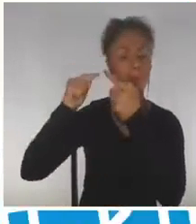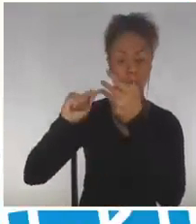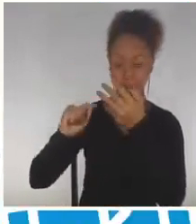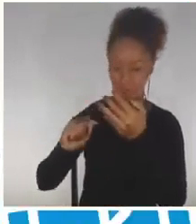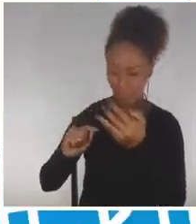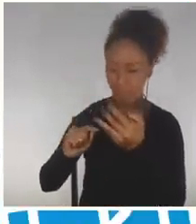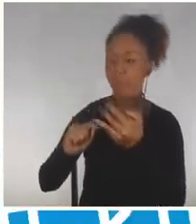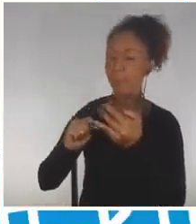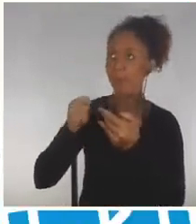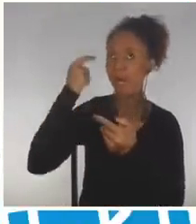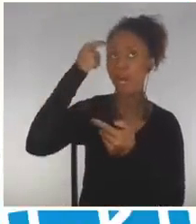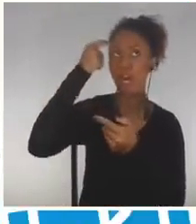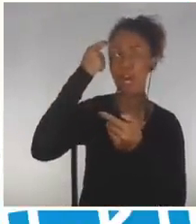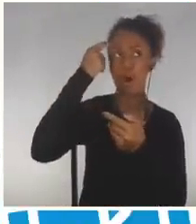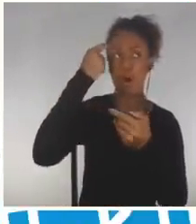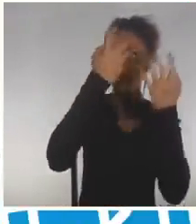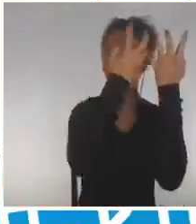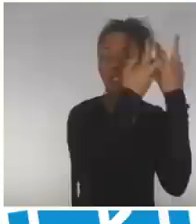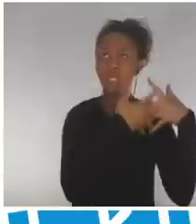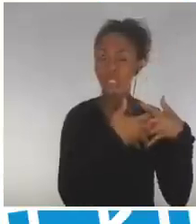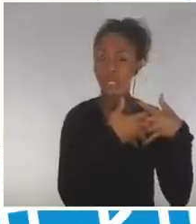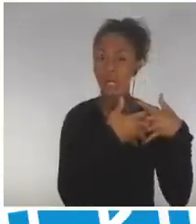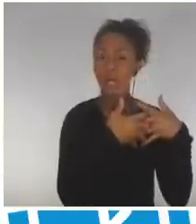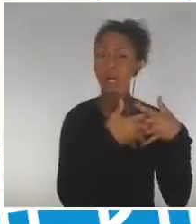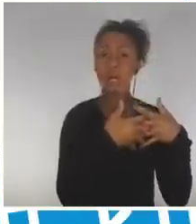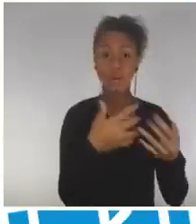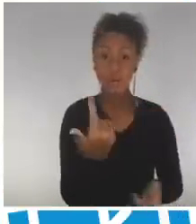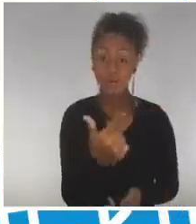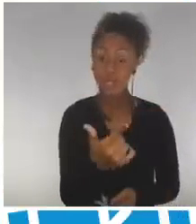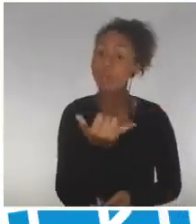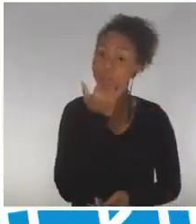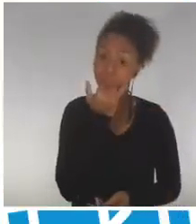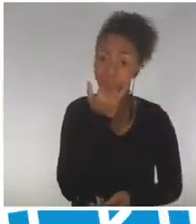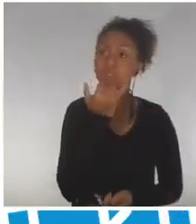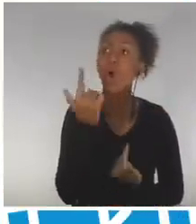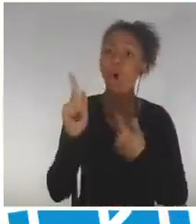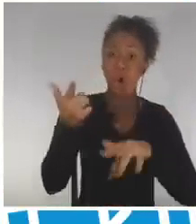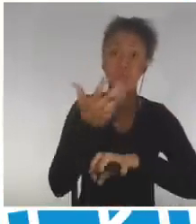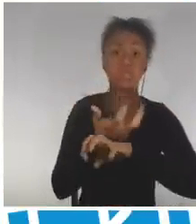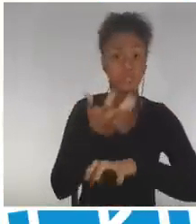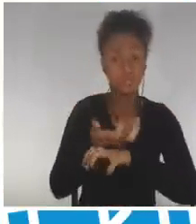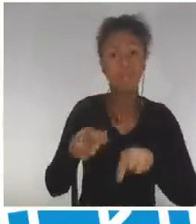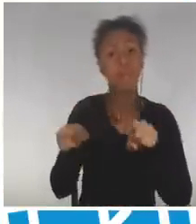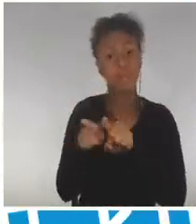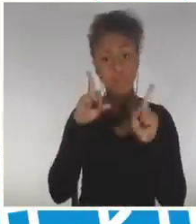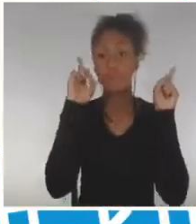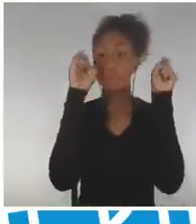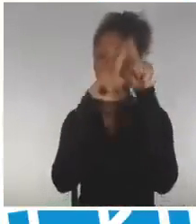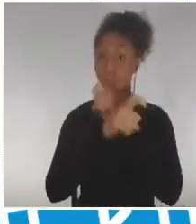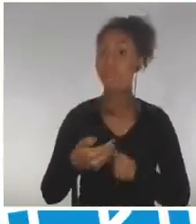raciocínio lógico, então, ele vai ter dificuldade em todas as outras disciplinas. Então, eu